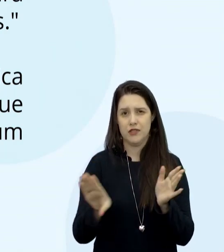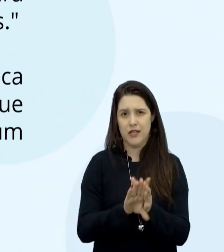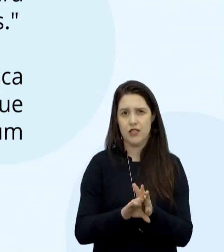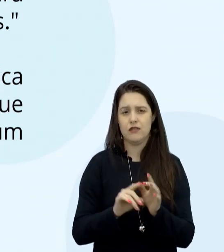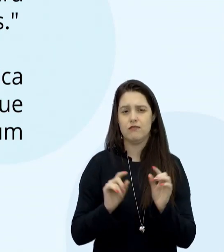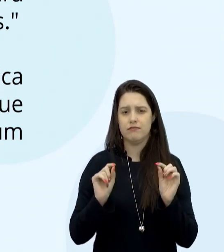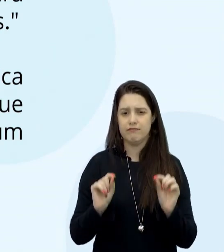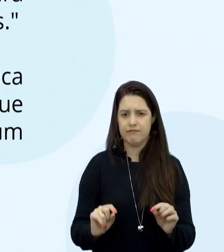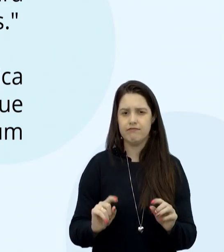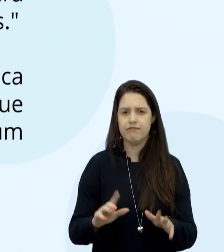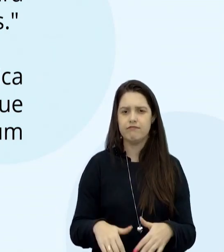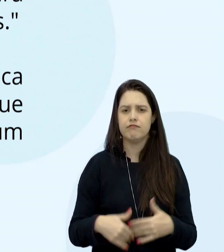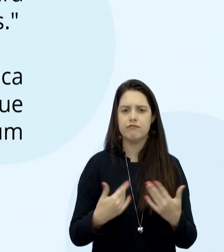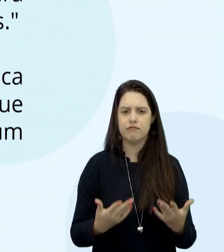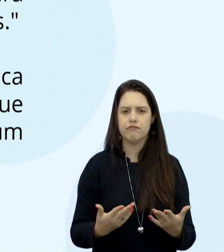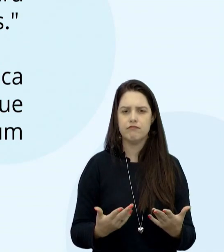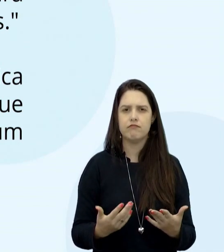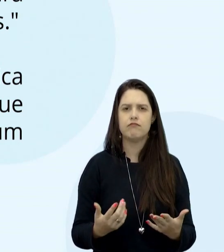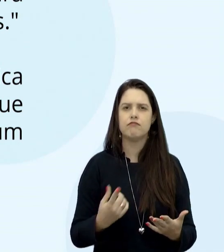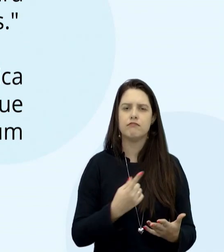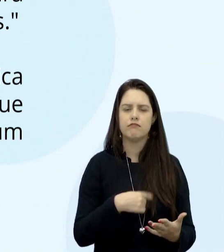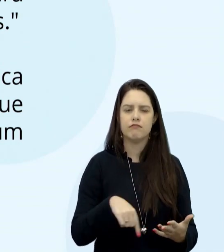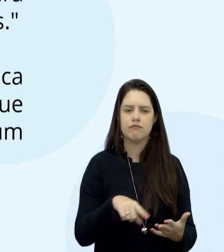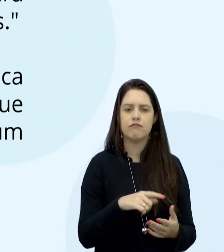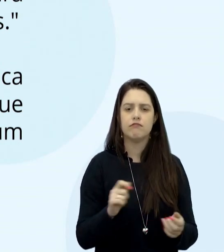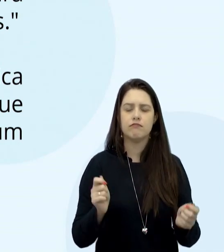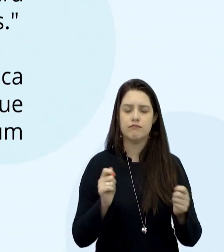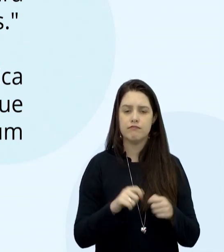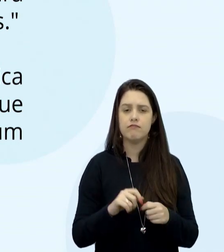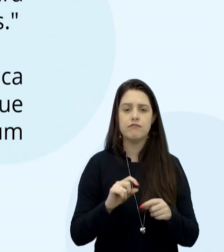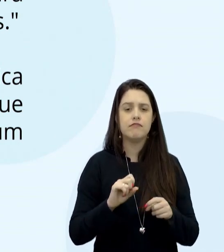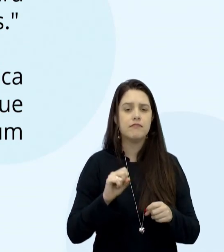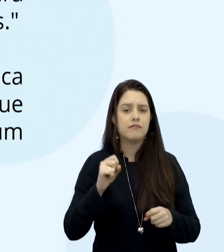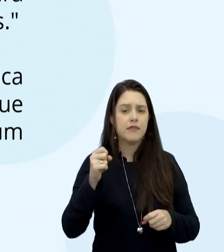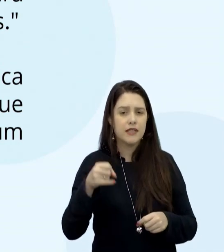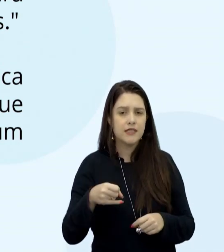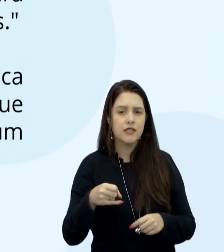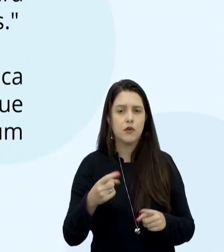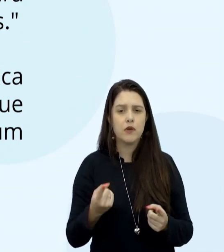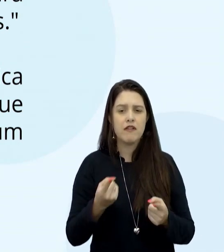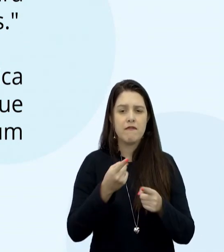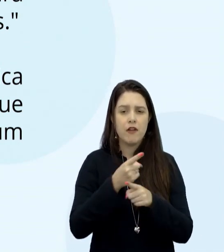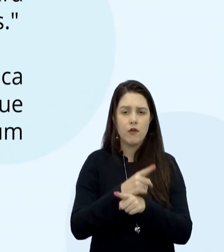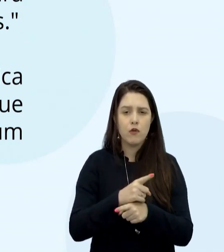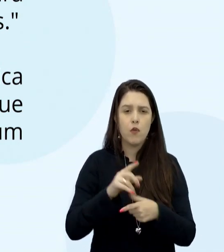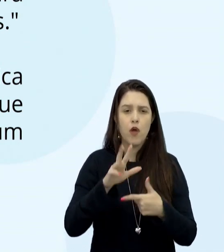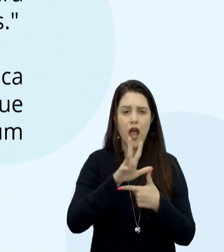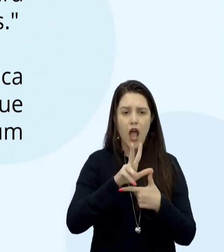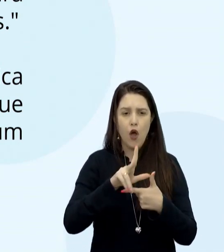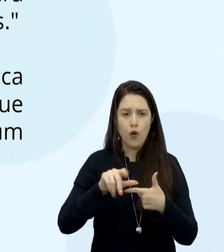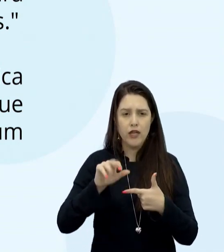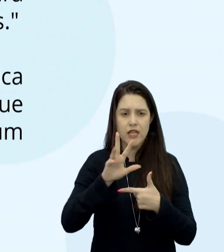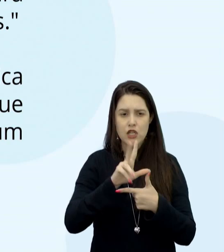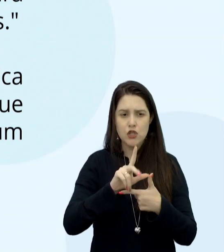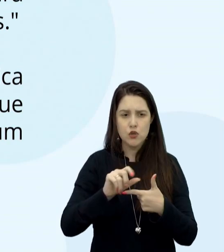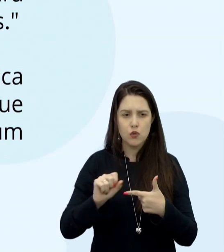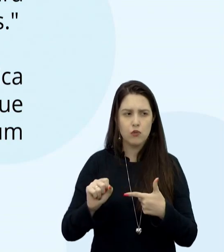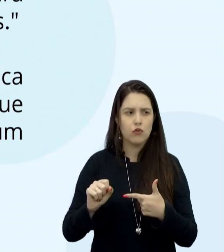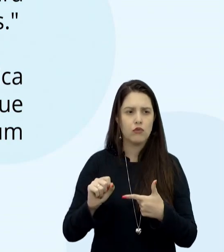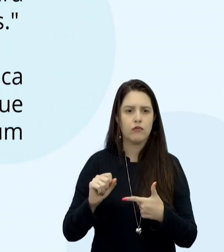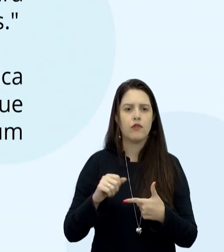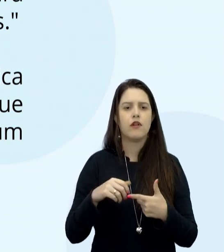inteligência artificial, né? Ela tomando a consciência. Verdade, mas sim o inverso. O algoritmo, deixa